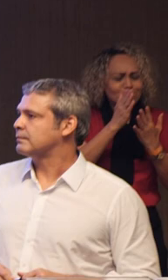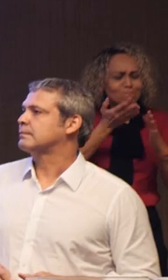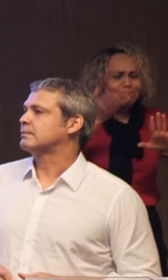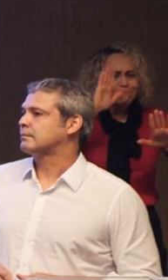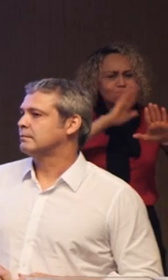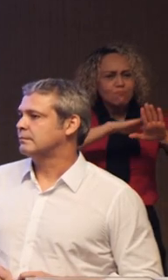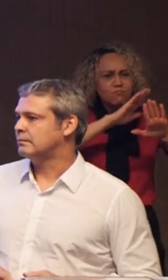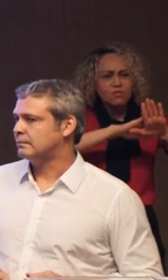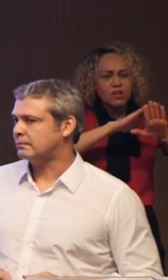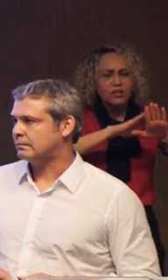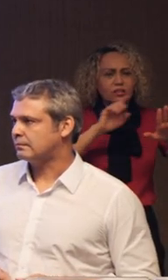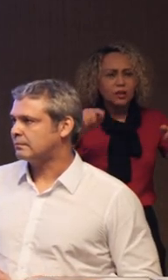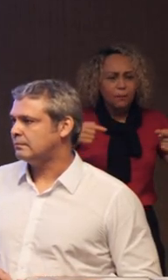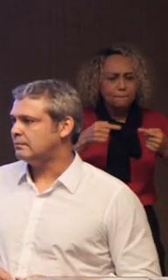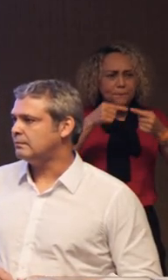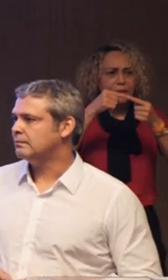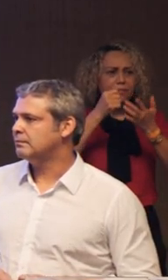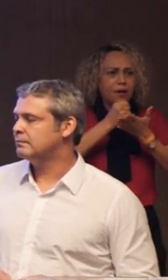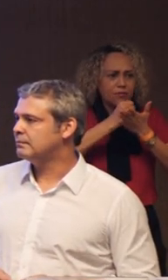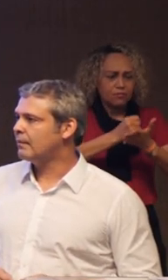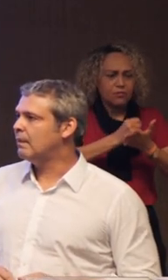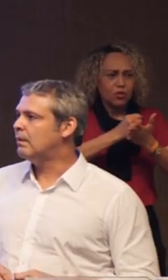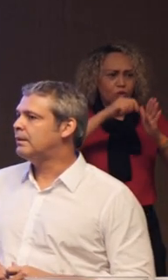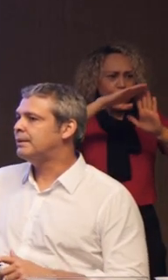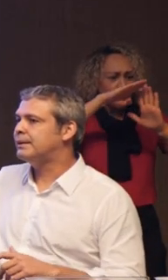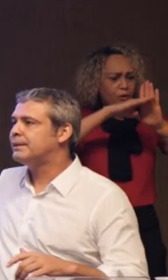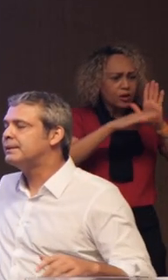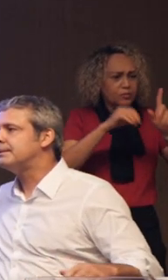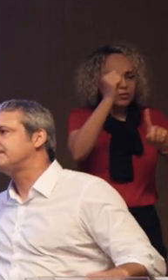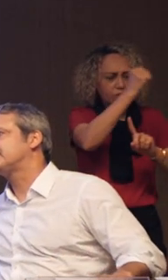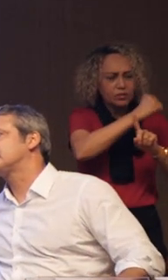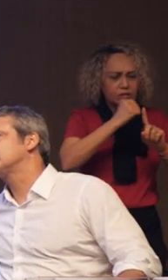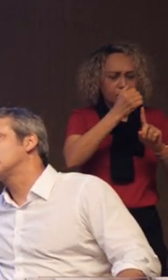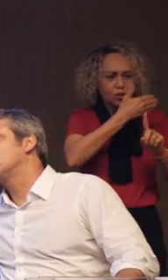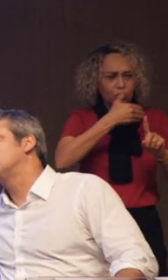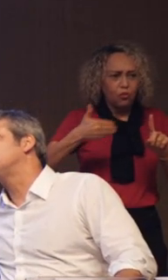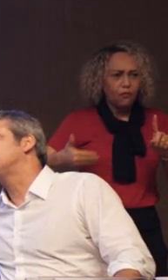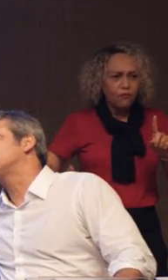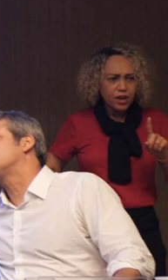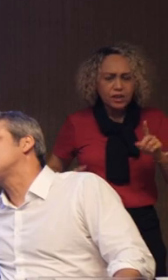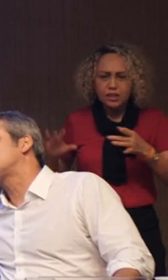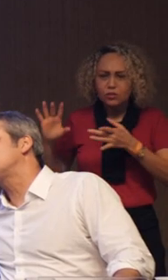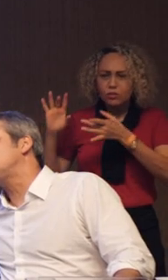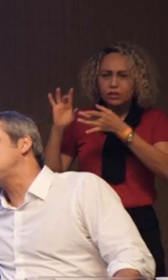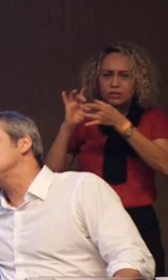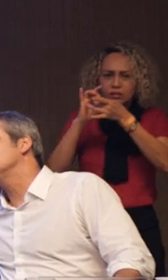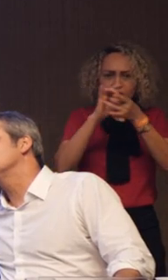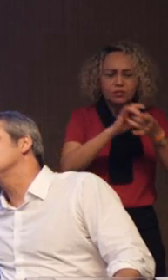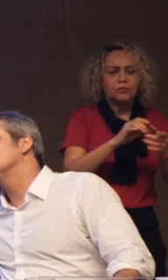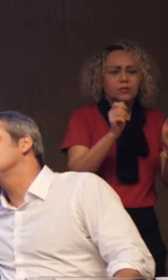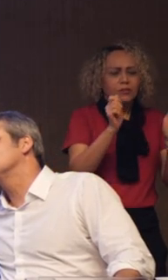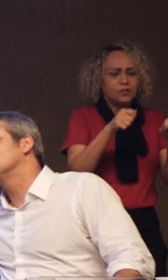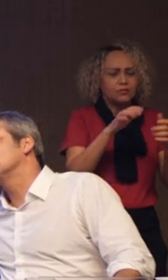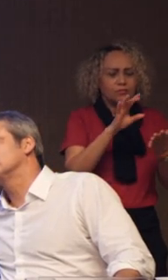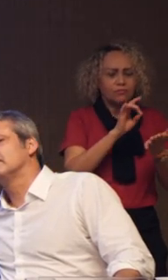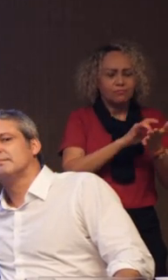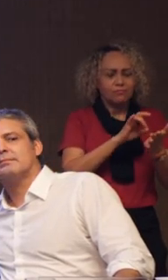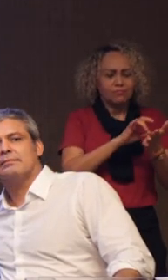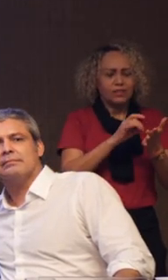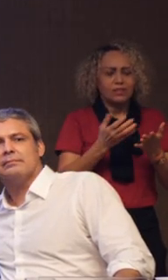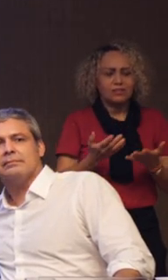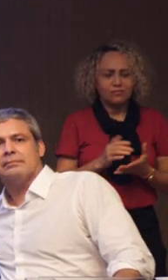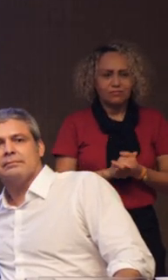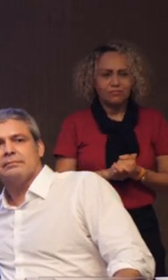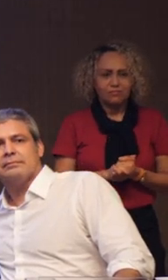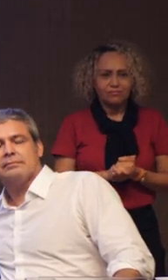pautado nos programas sociais do governo, numa conjuntura que a gente possa, de fato, fortalecer, levantar, arrancar